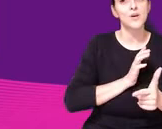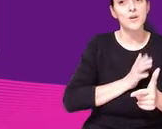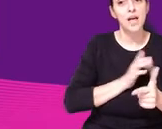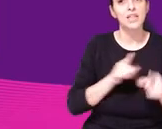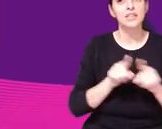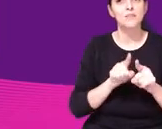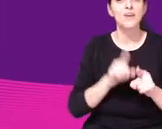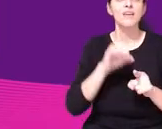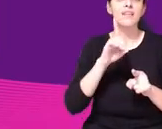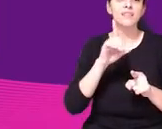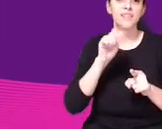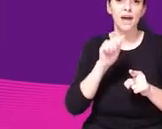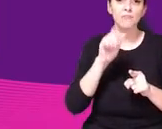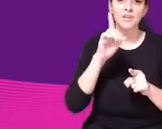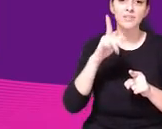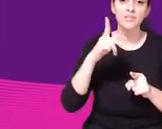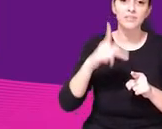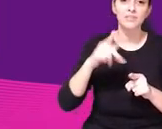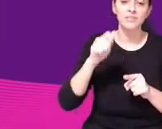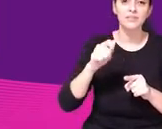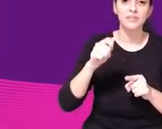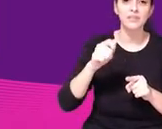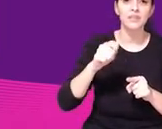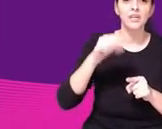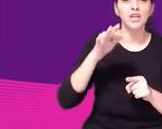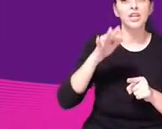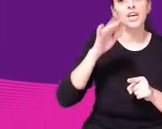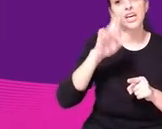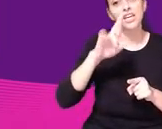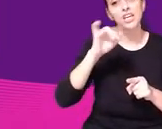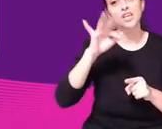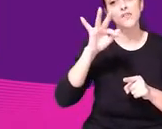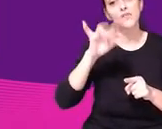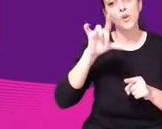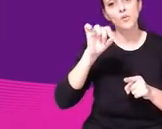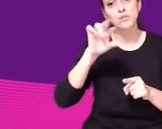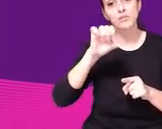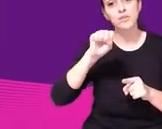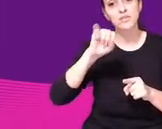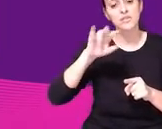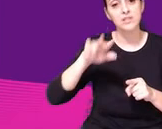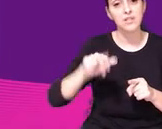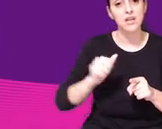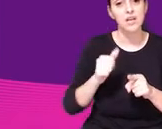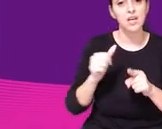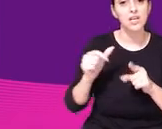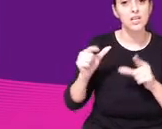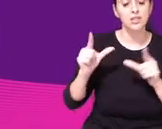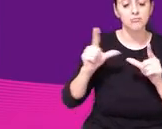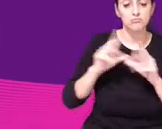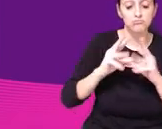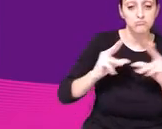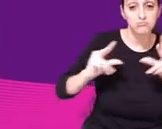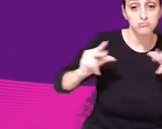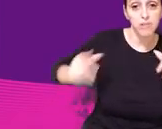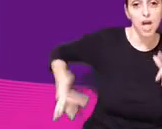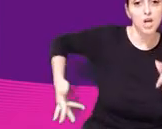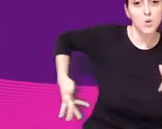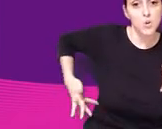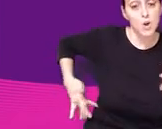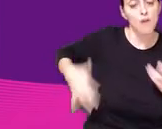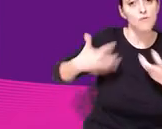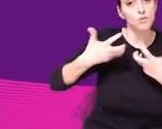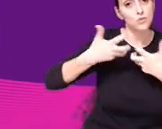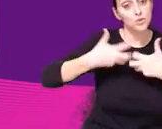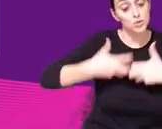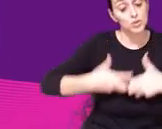dapagliflozina tiveram uma progressão menor da disfunção renal. Então, eu acho que nós estamos,